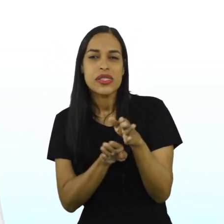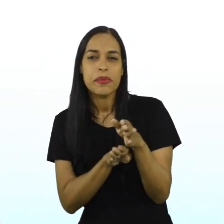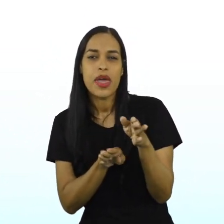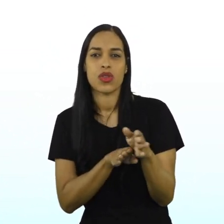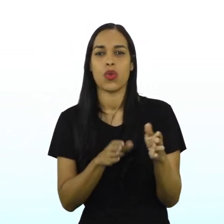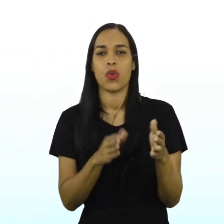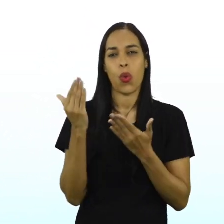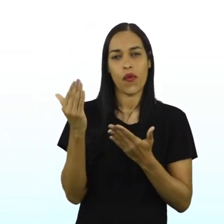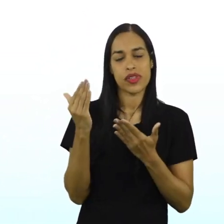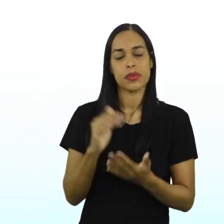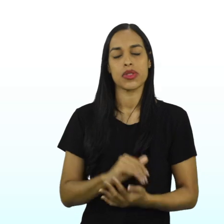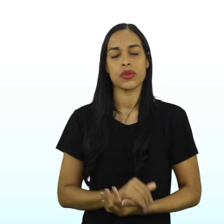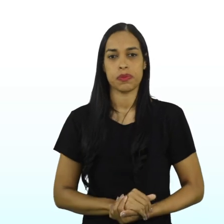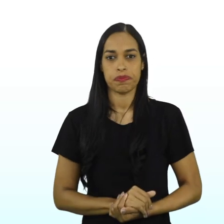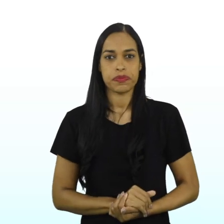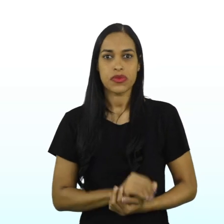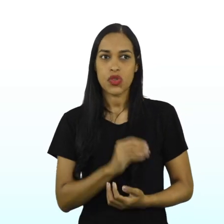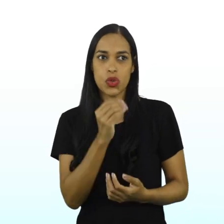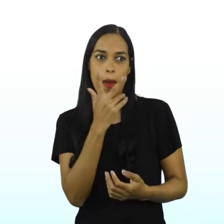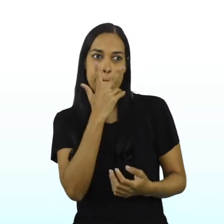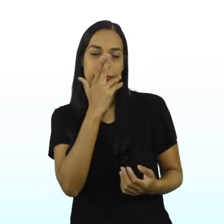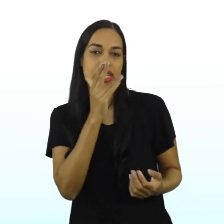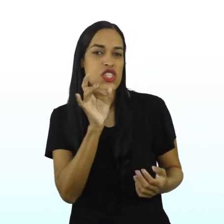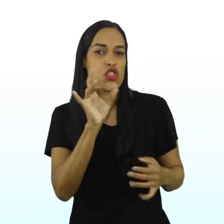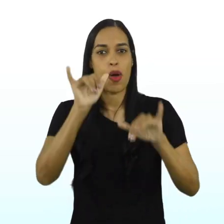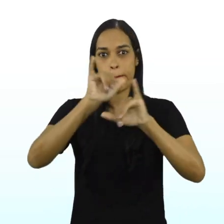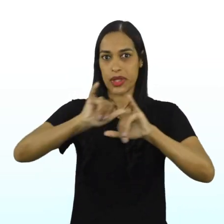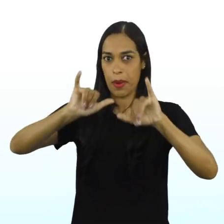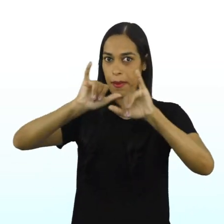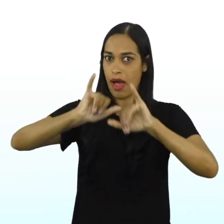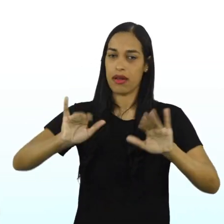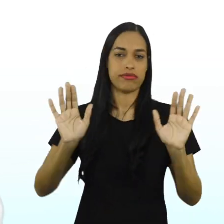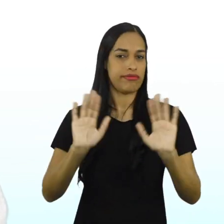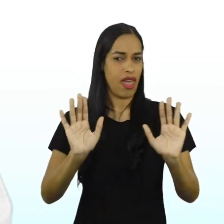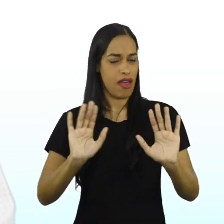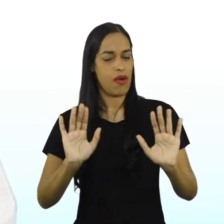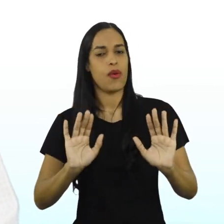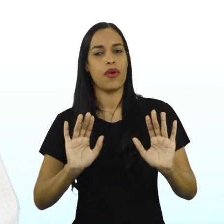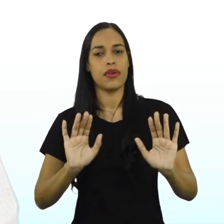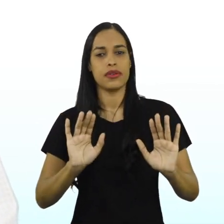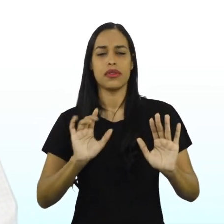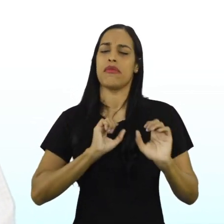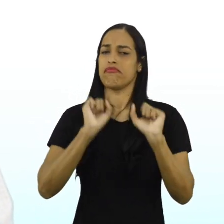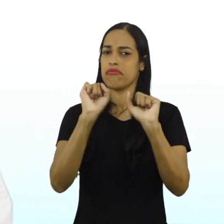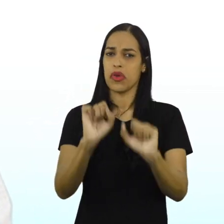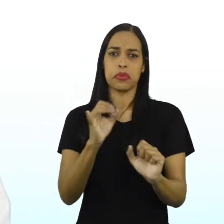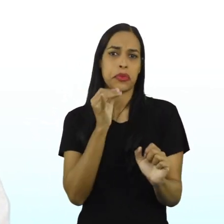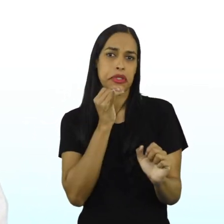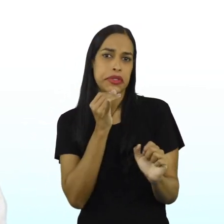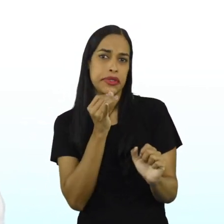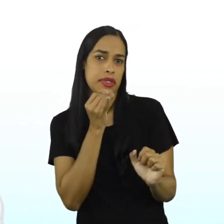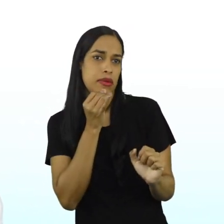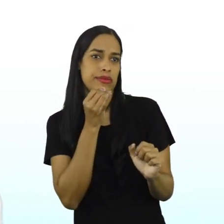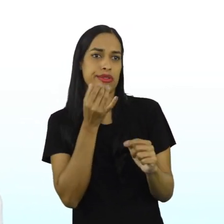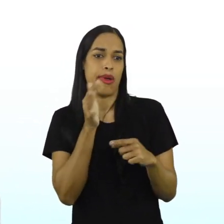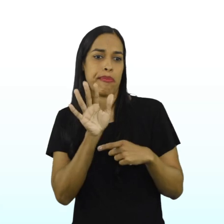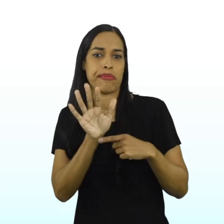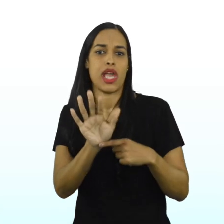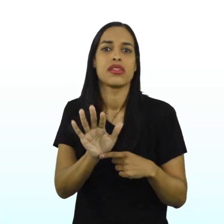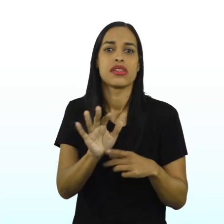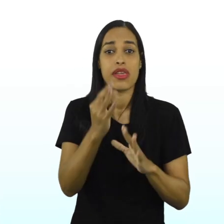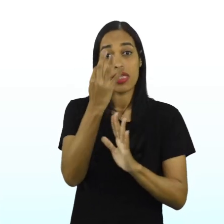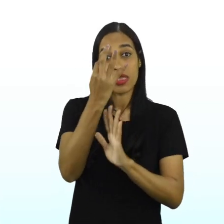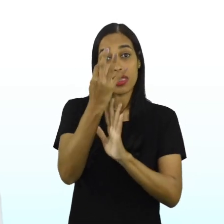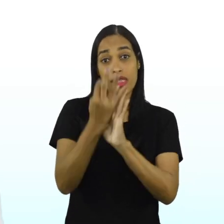função conativa, ela não aparece só em propagandas, tá? Não. Ela pode aparecer também, por exemplo, em